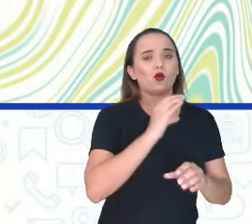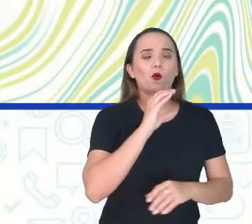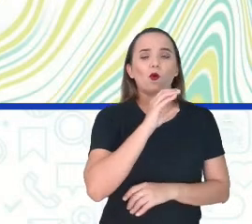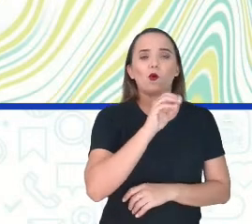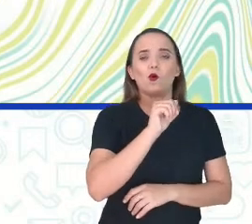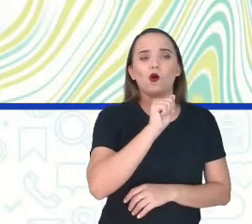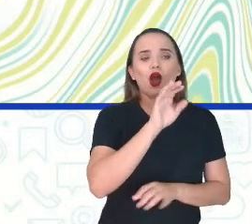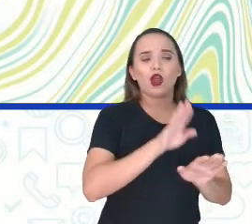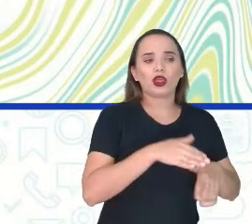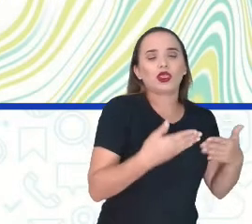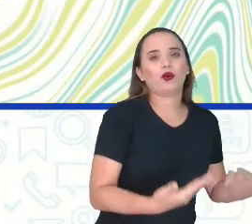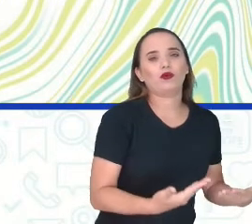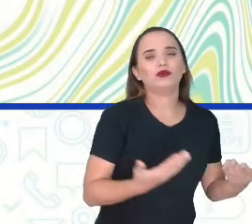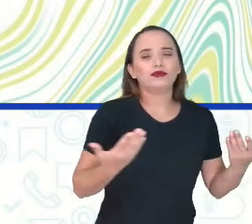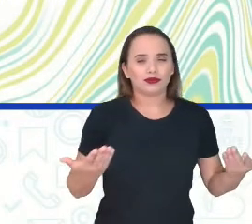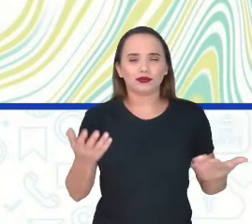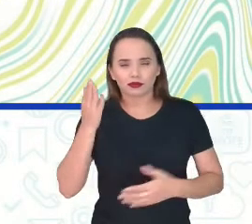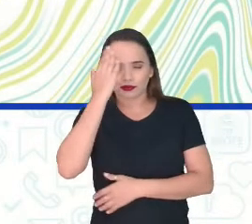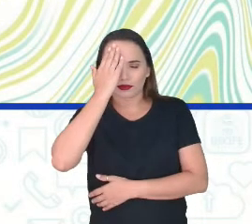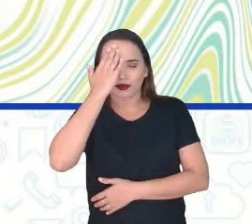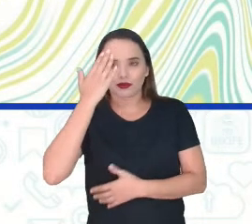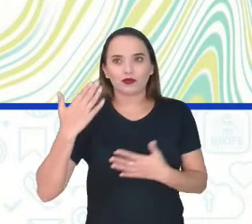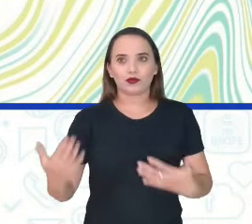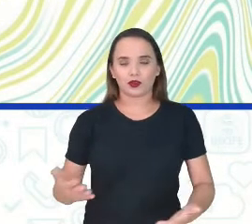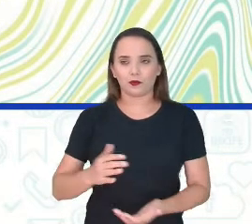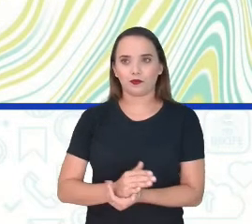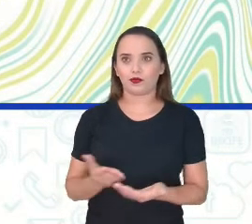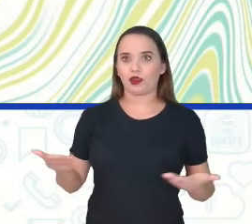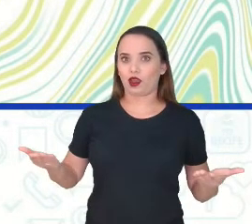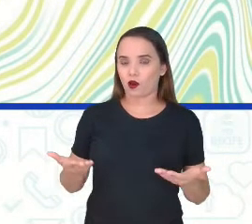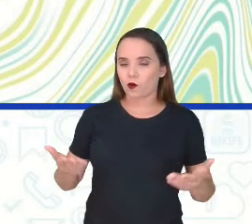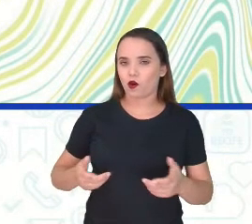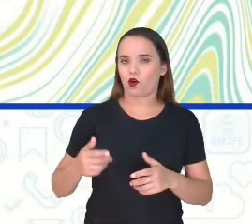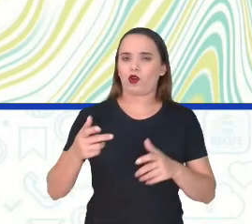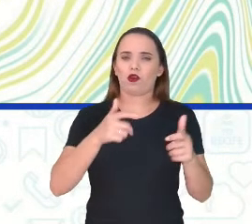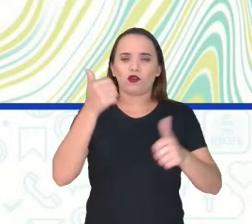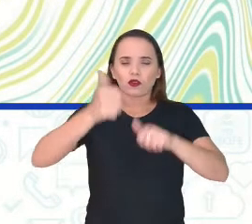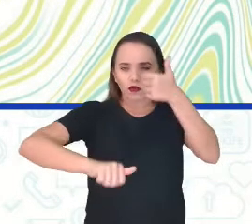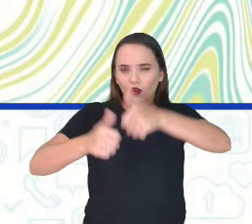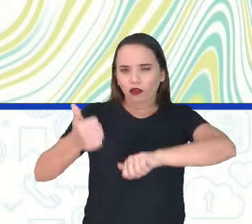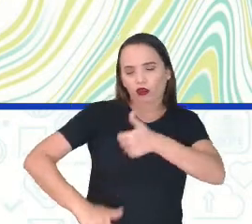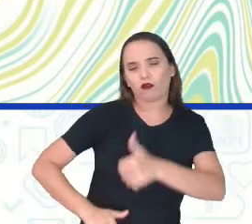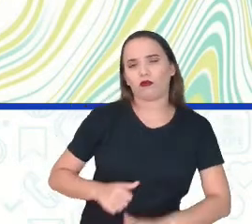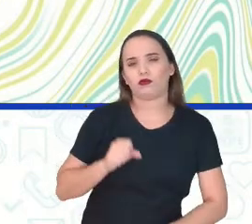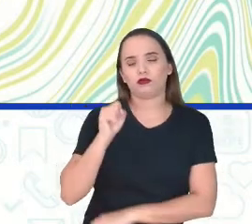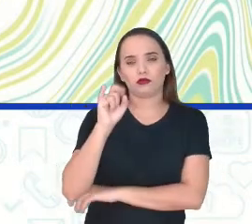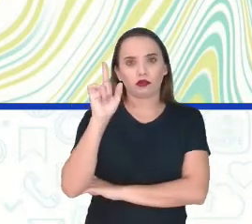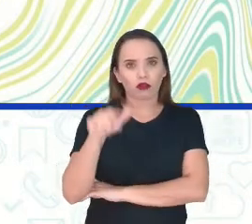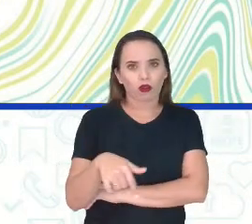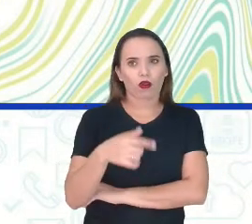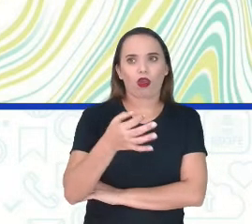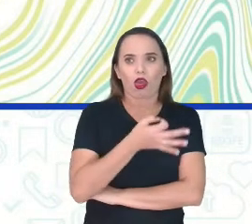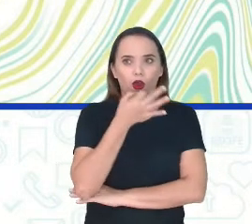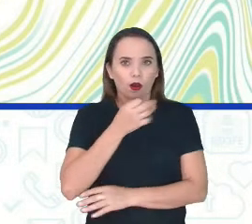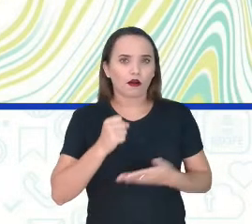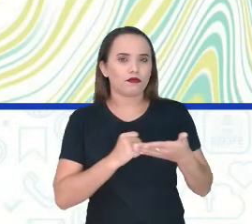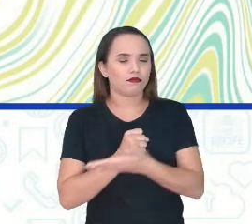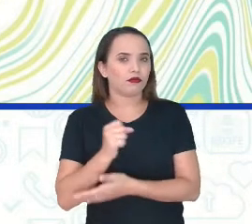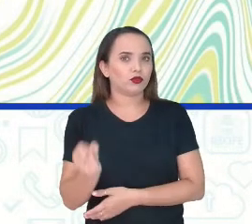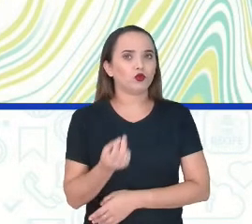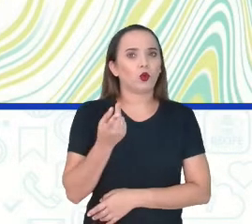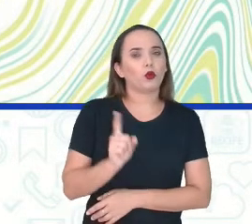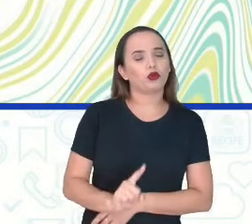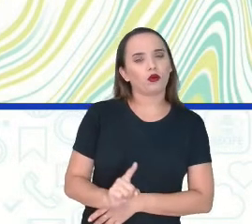E aí a gente vai trazer alguns argumentos aqui e a gente vai analisar se é um argumento ou não. Será que vocês já estão afiadinhos? Será que a